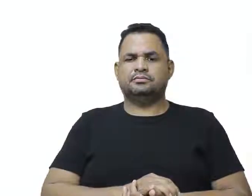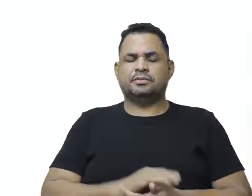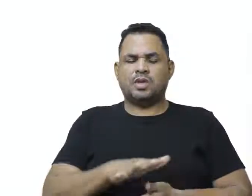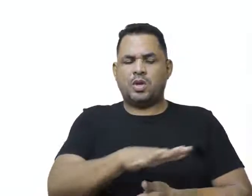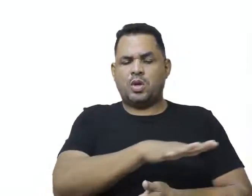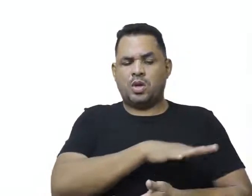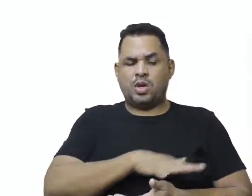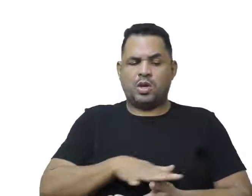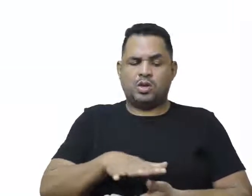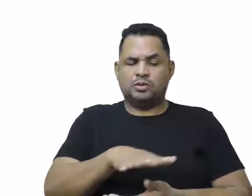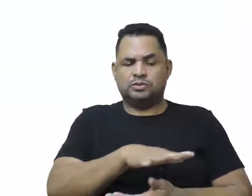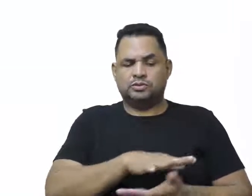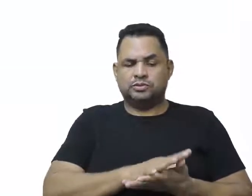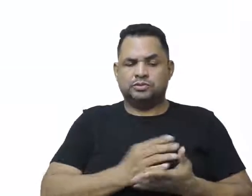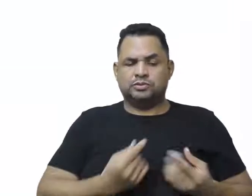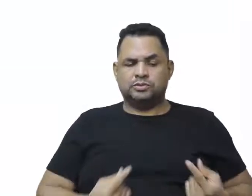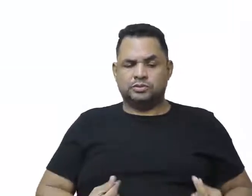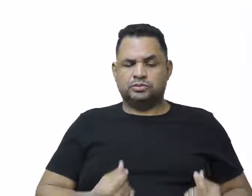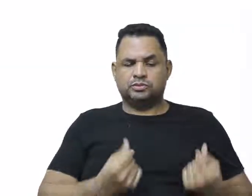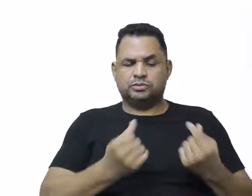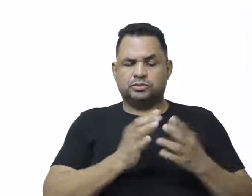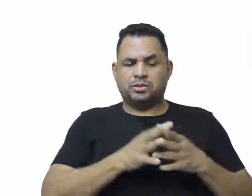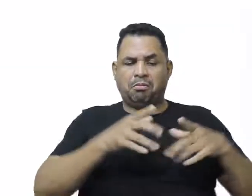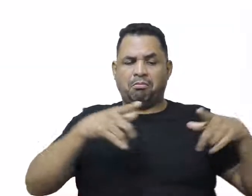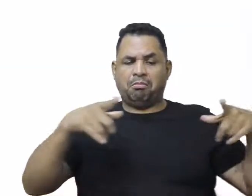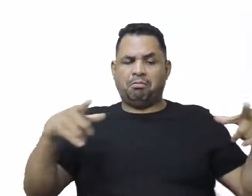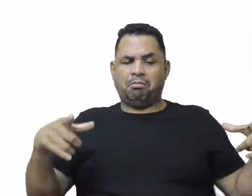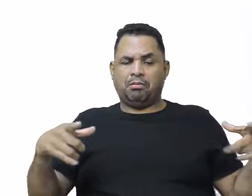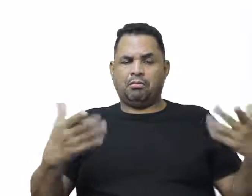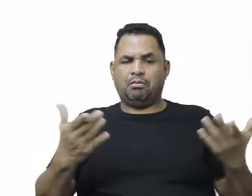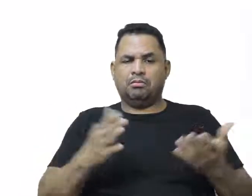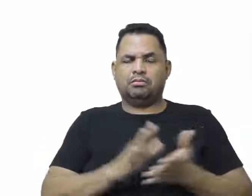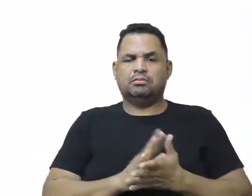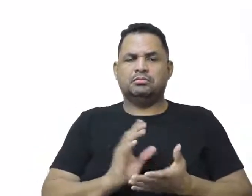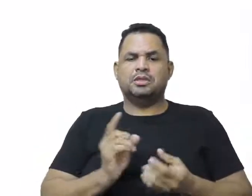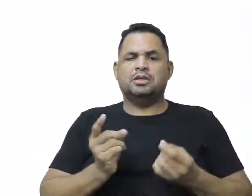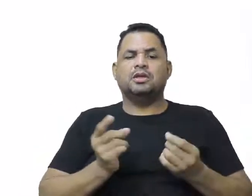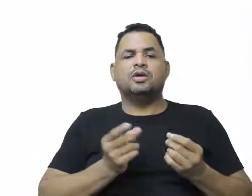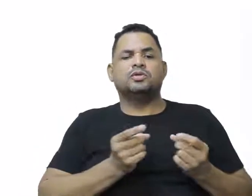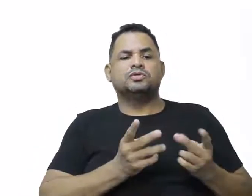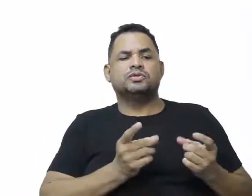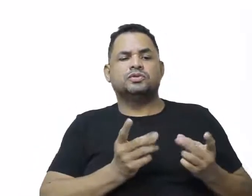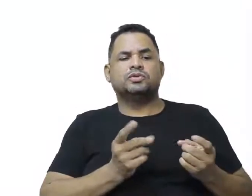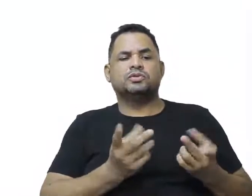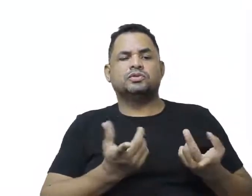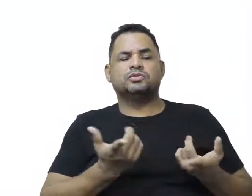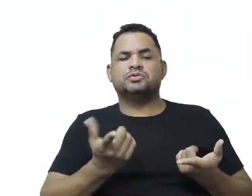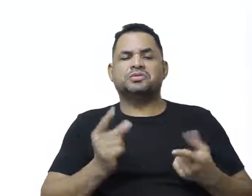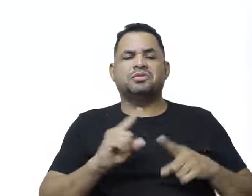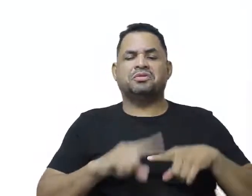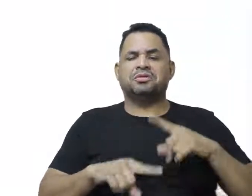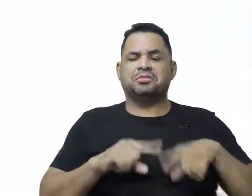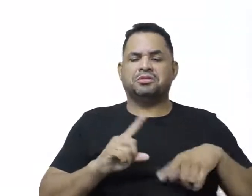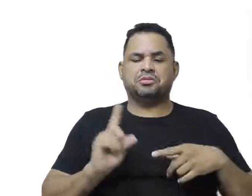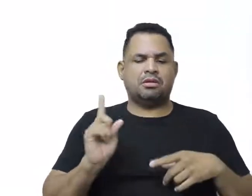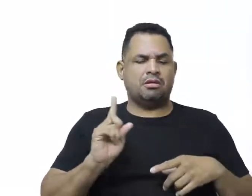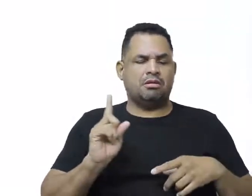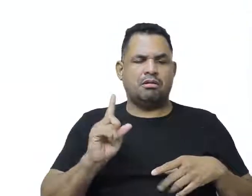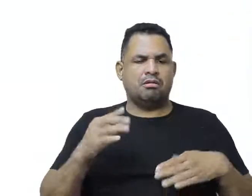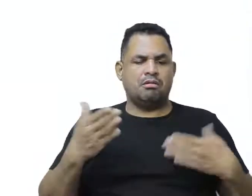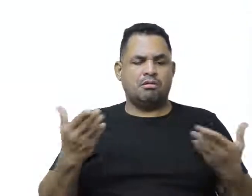mercado muito maior não interessa mais para eles a venda somente de produtos